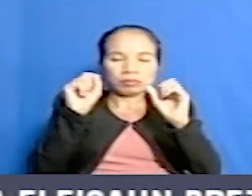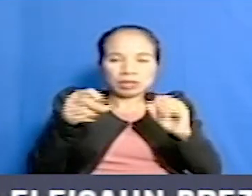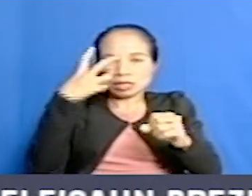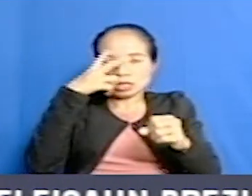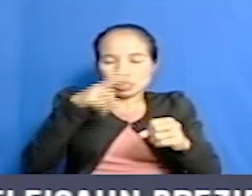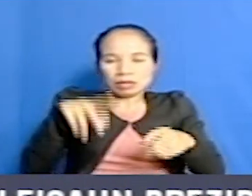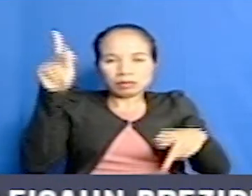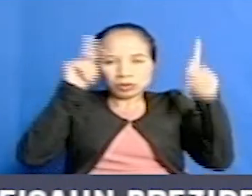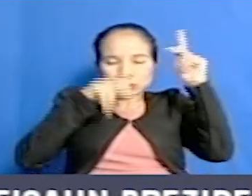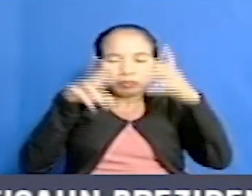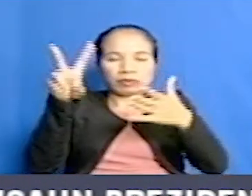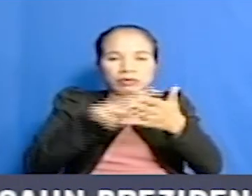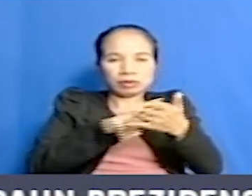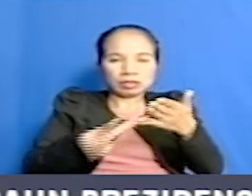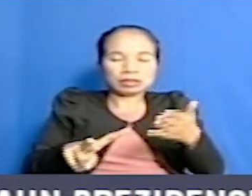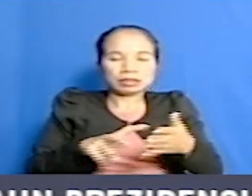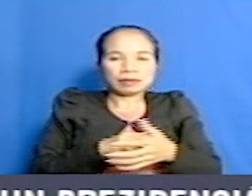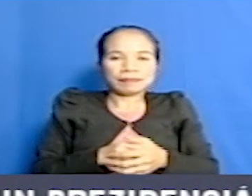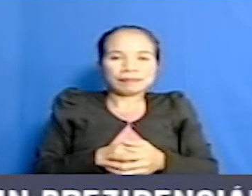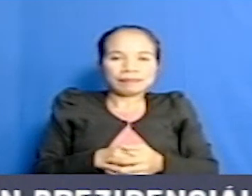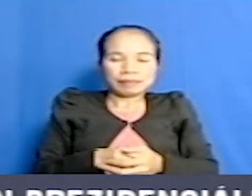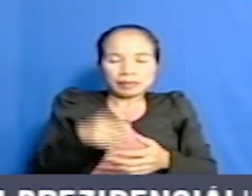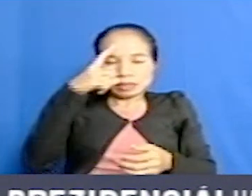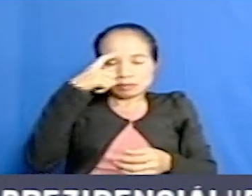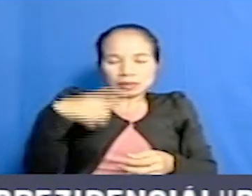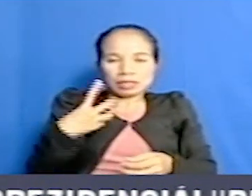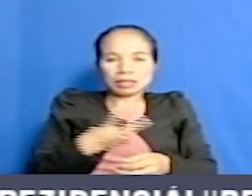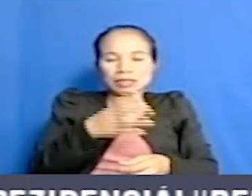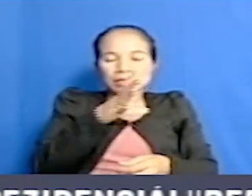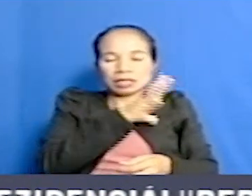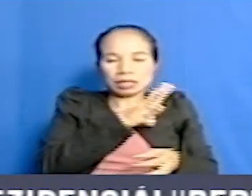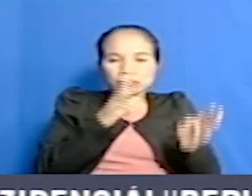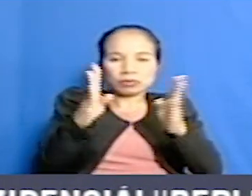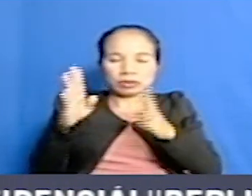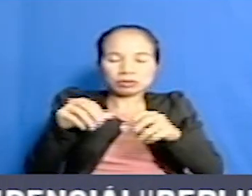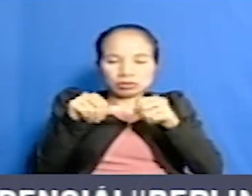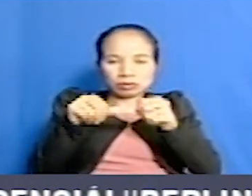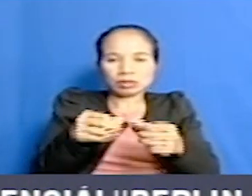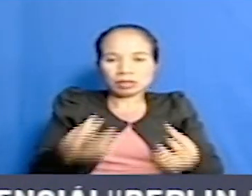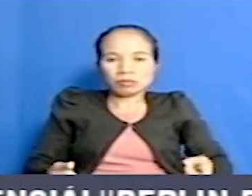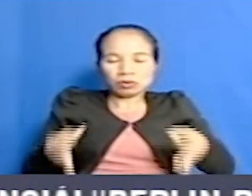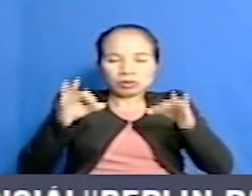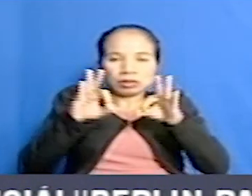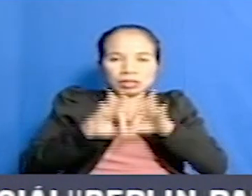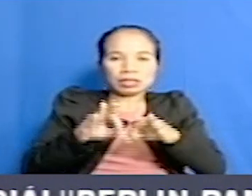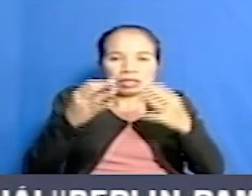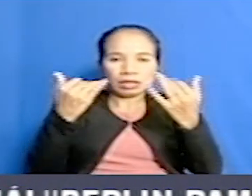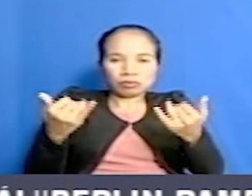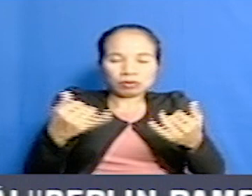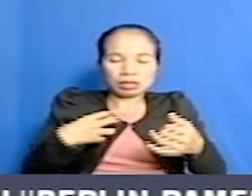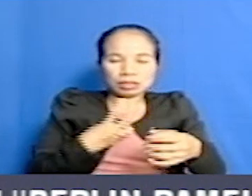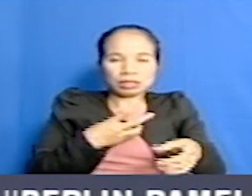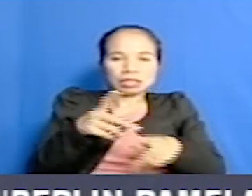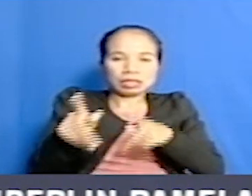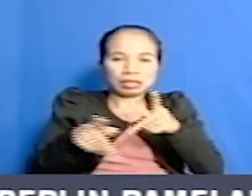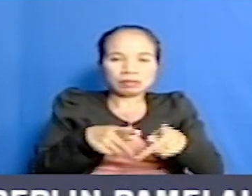caso violência também. Sim. Então, ita se rento, o processo nelau, é importante, mas agora dará o itania e mané